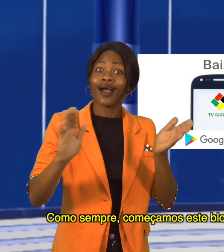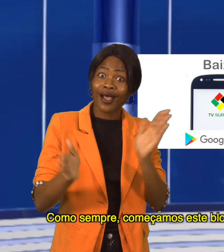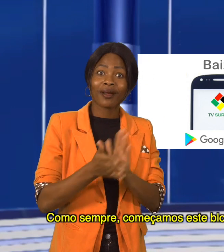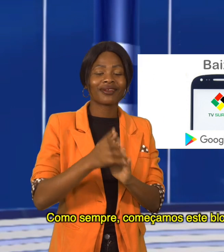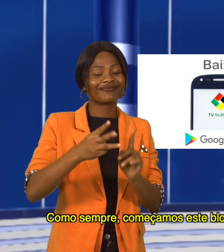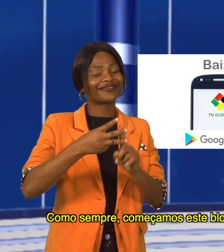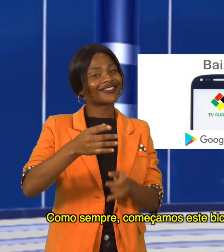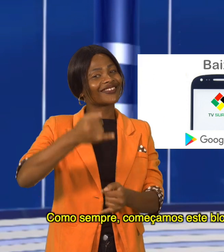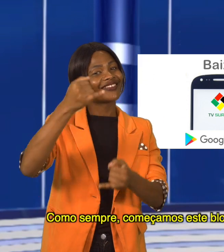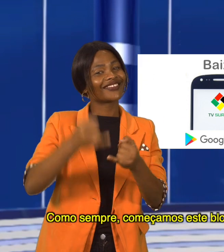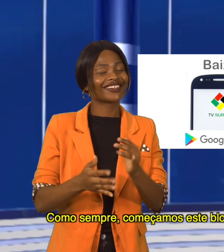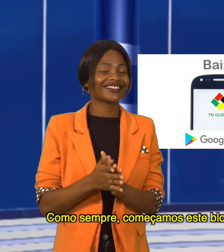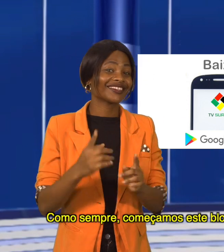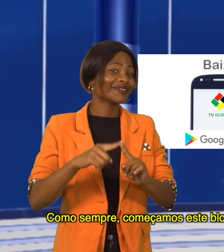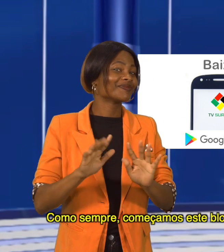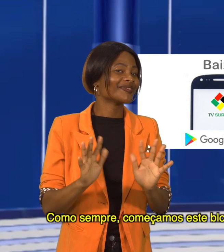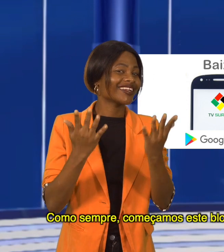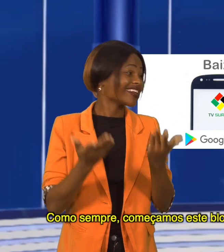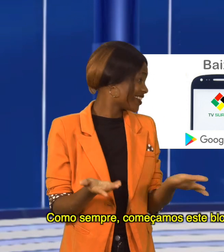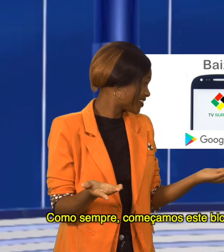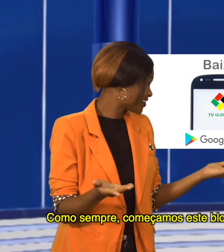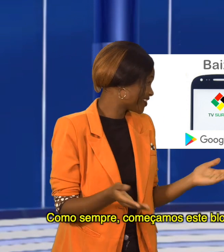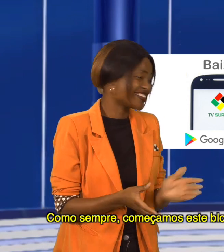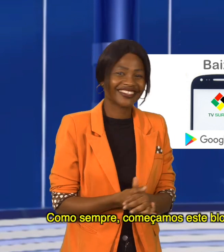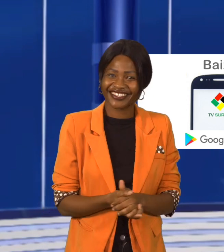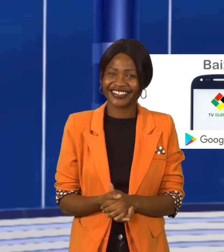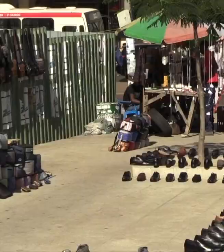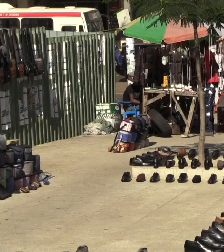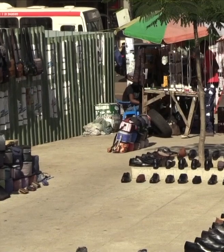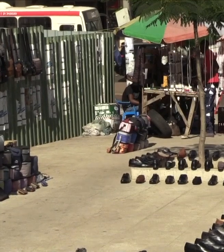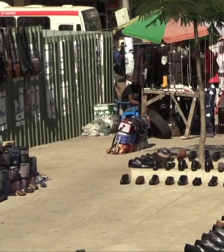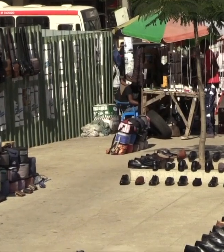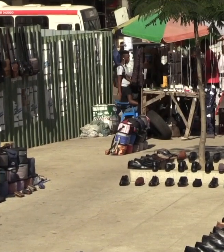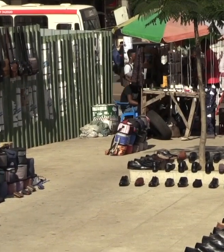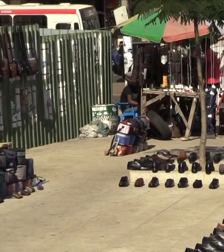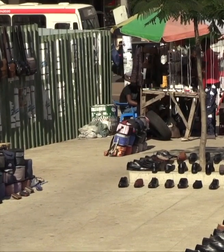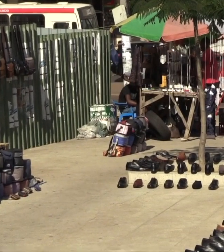sempre, começamos este bloco com a rubrica Mais Vida.